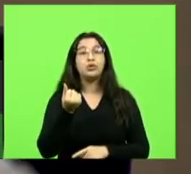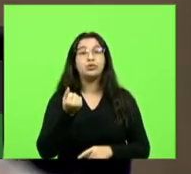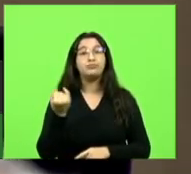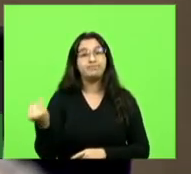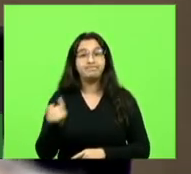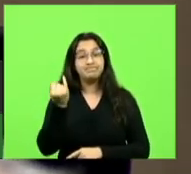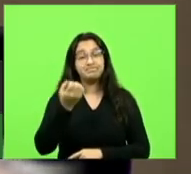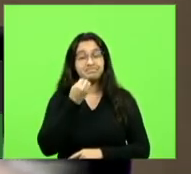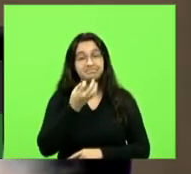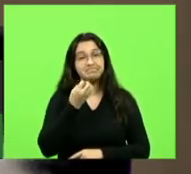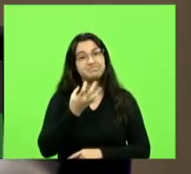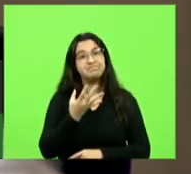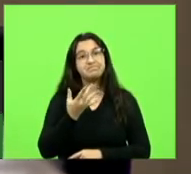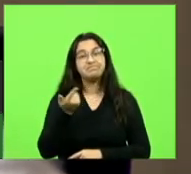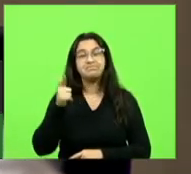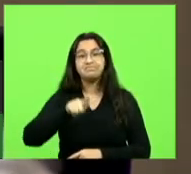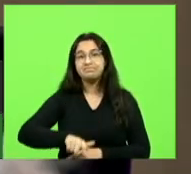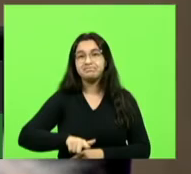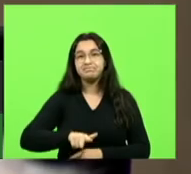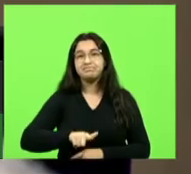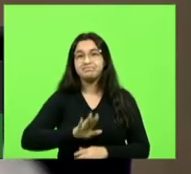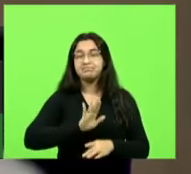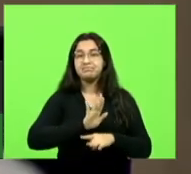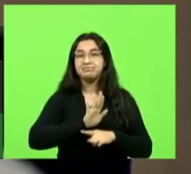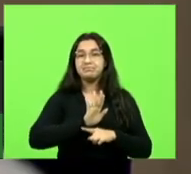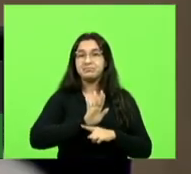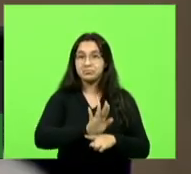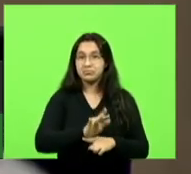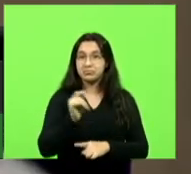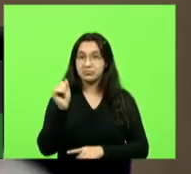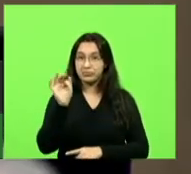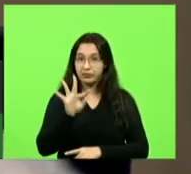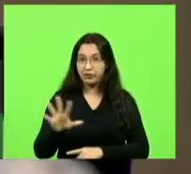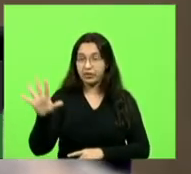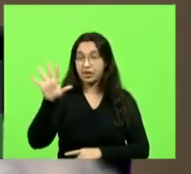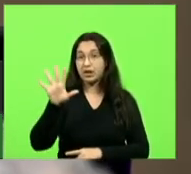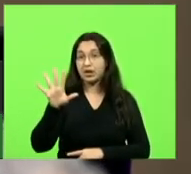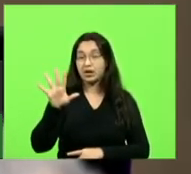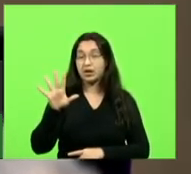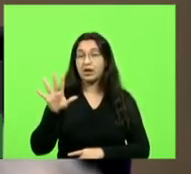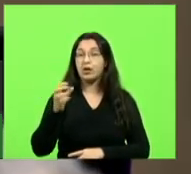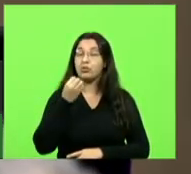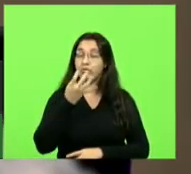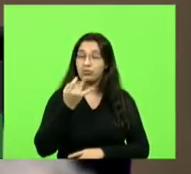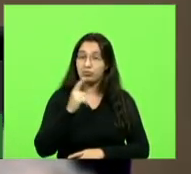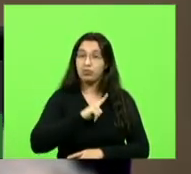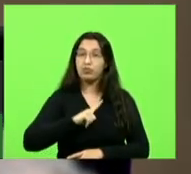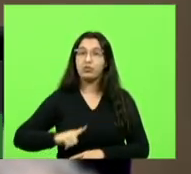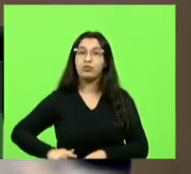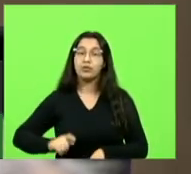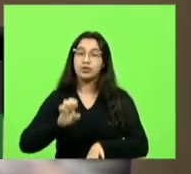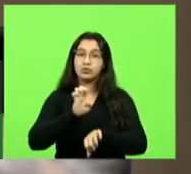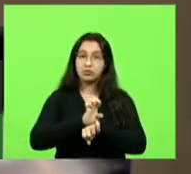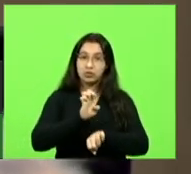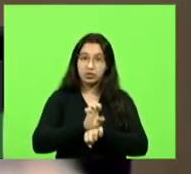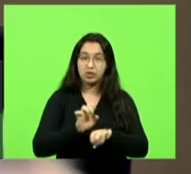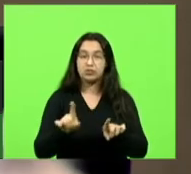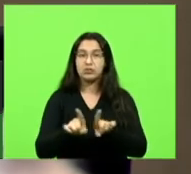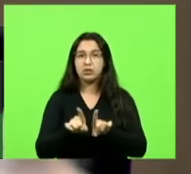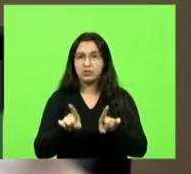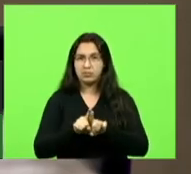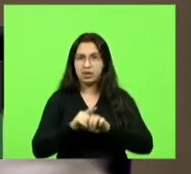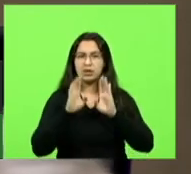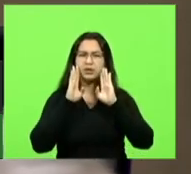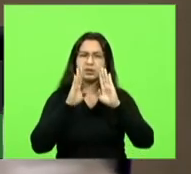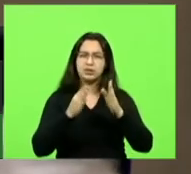além do recurso federal já existente, mas também que bom que o governo do Estado também está olhando para